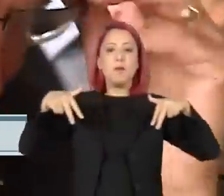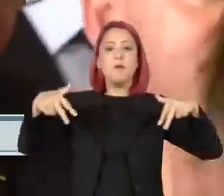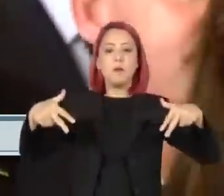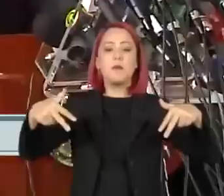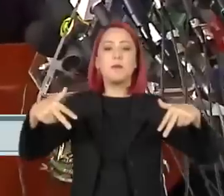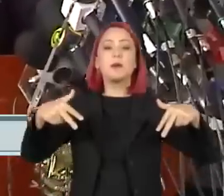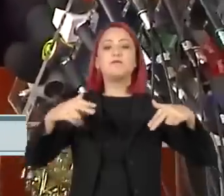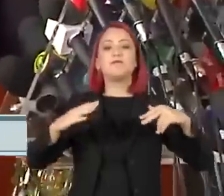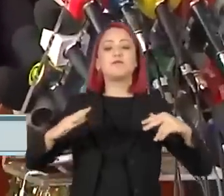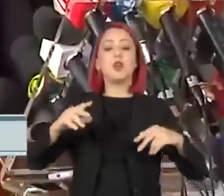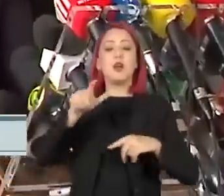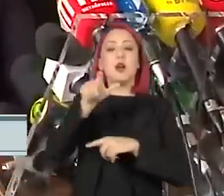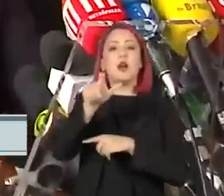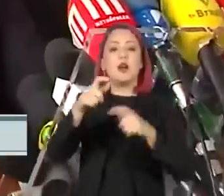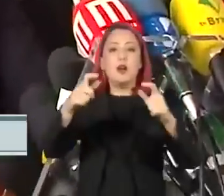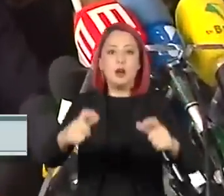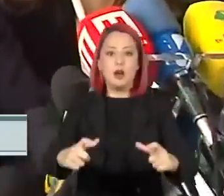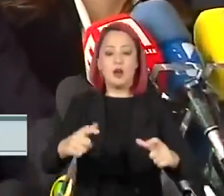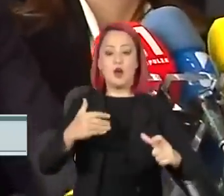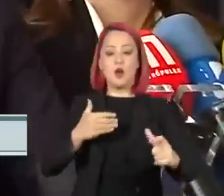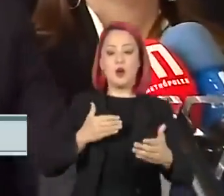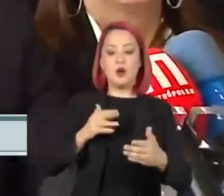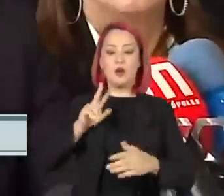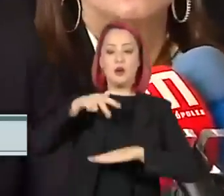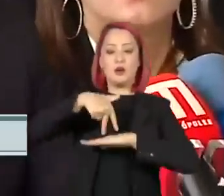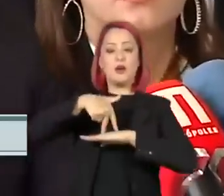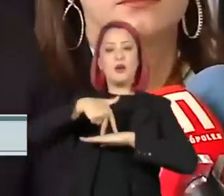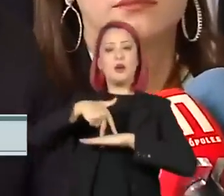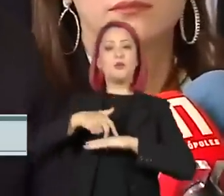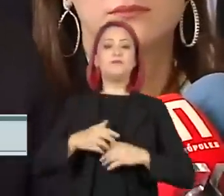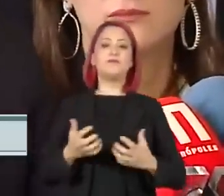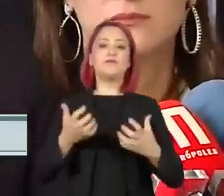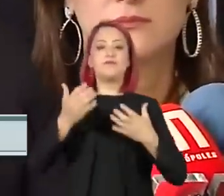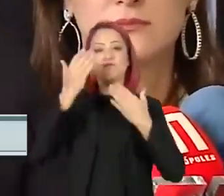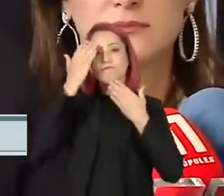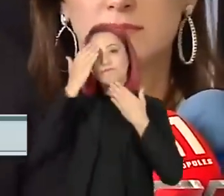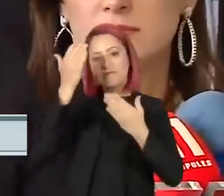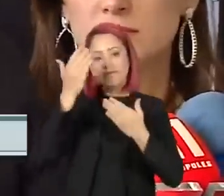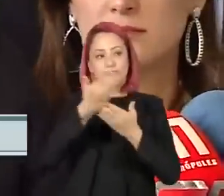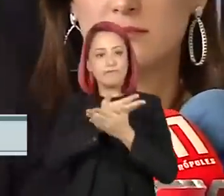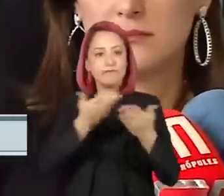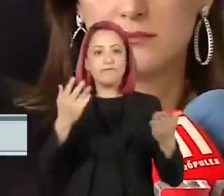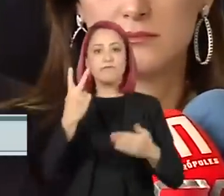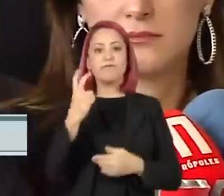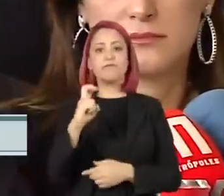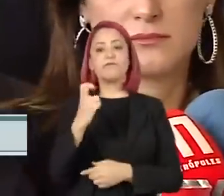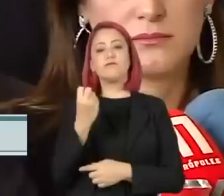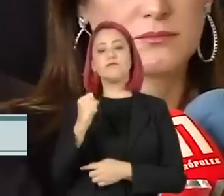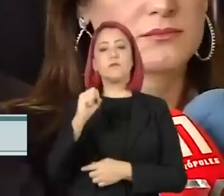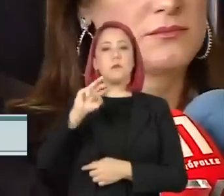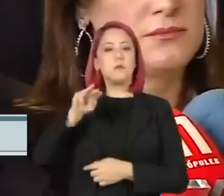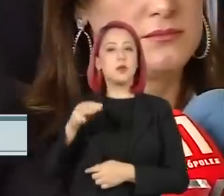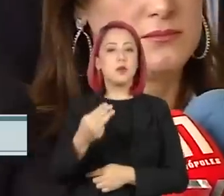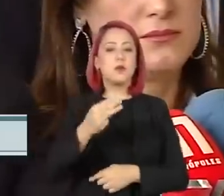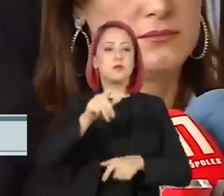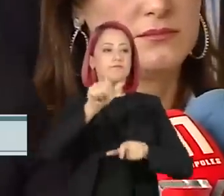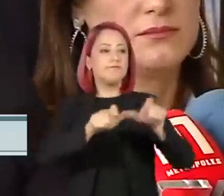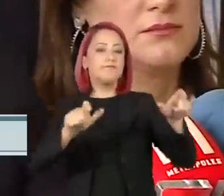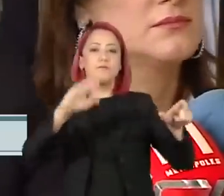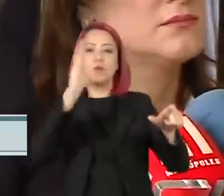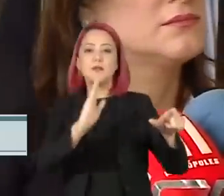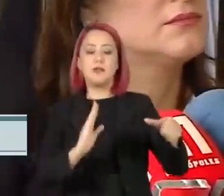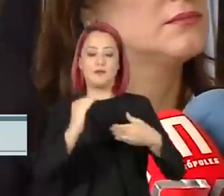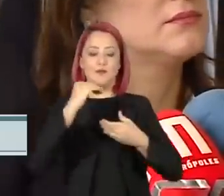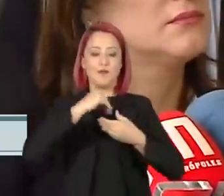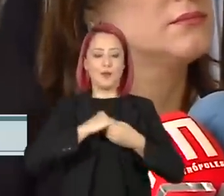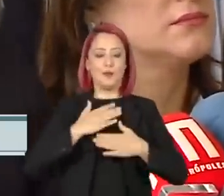da Alvorada. Quero começar agradecendo os 58 milhões de brasileiros que votaram em mim